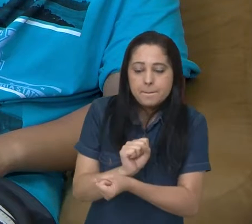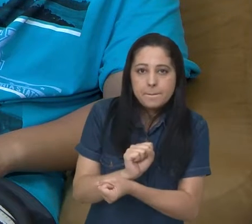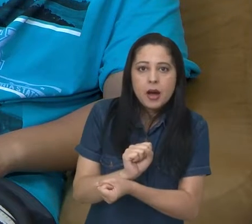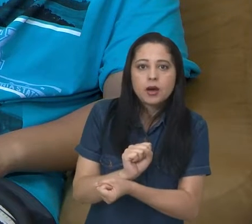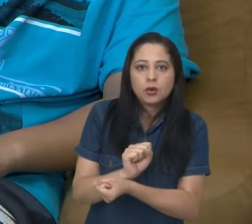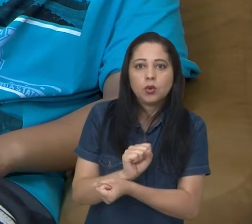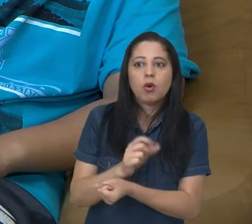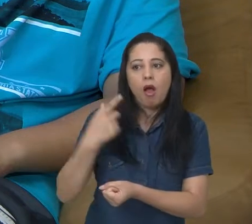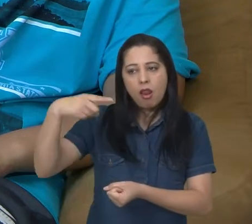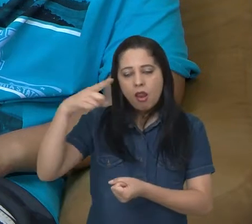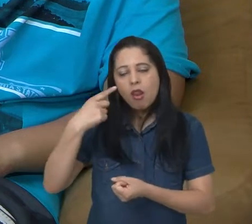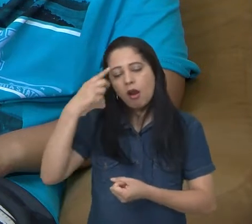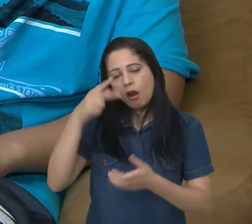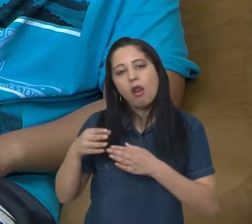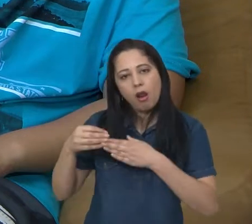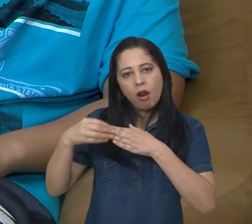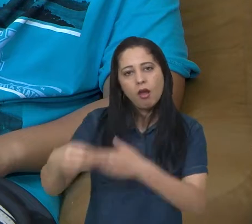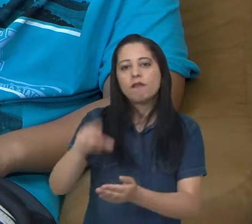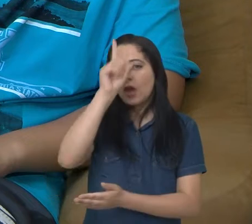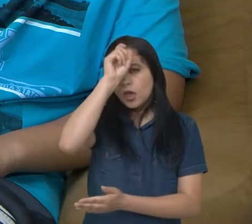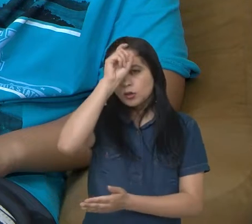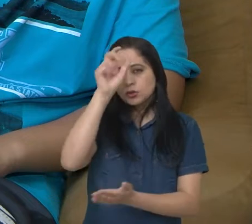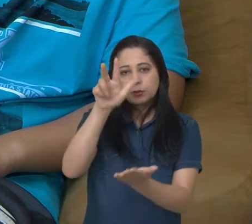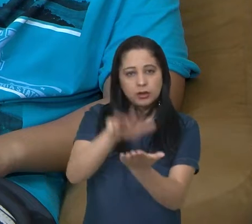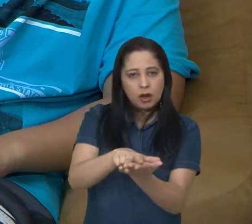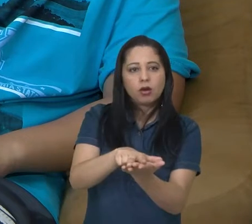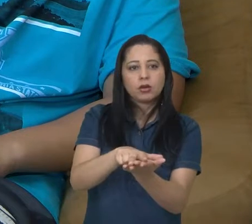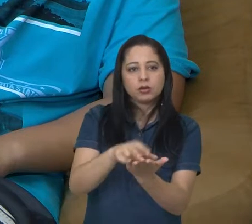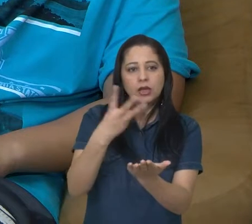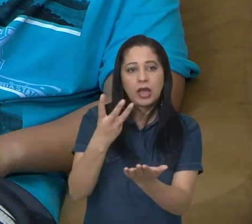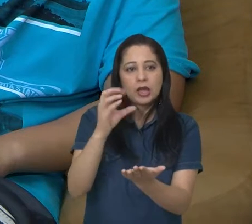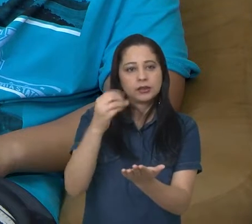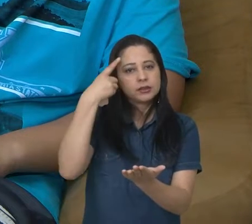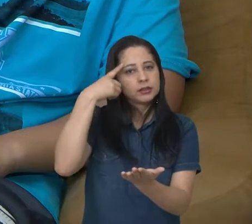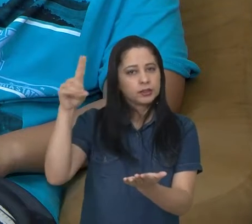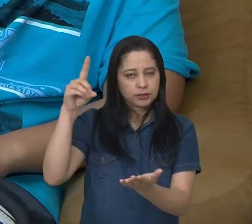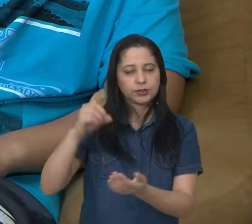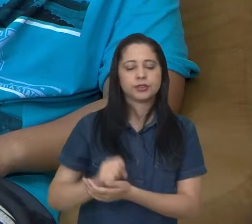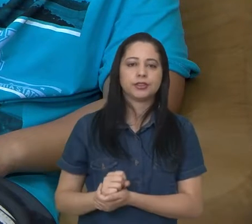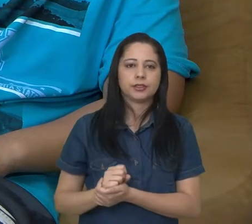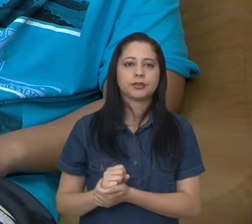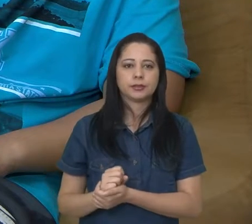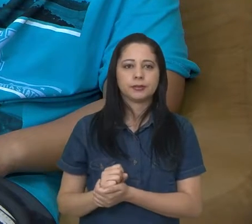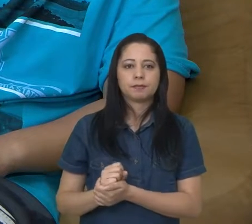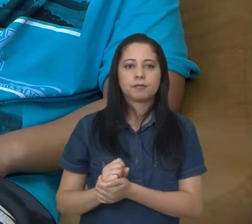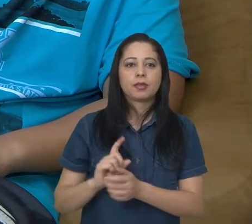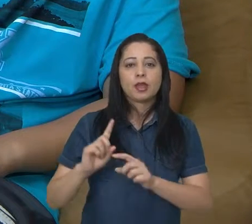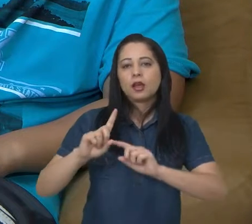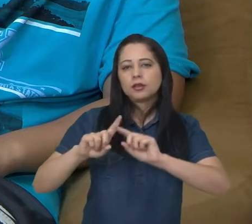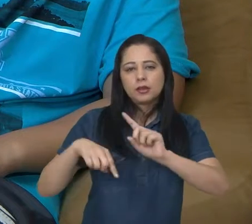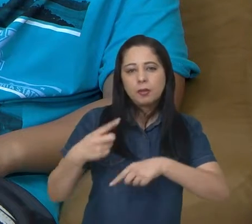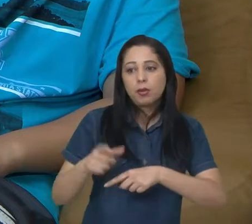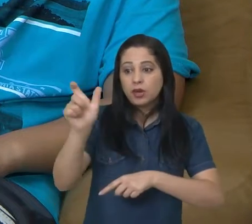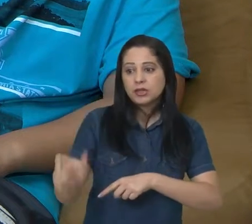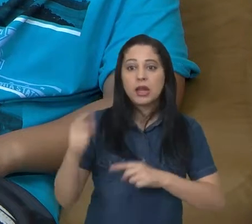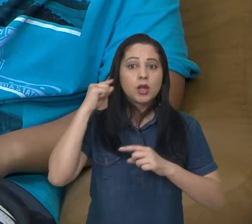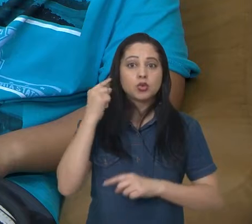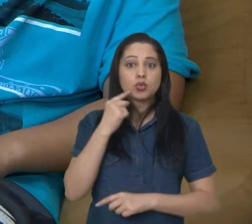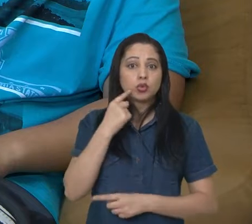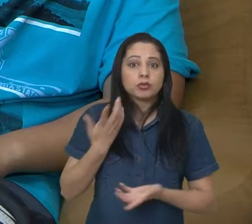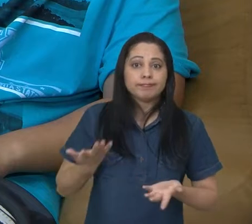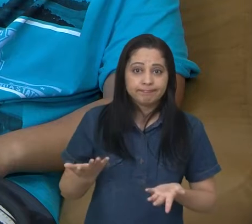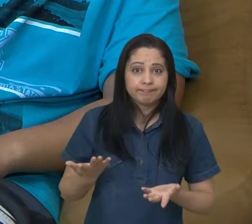ficou quase paralisado, foi para o hospital, ficou internado na UTI. Depois ficou 30 dias lá,